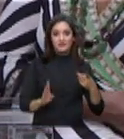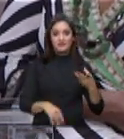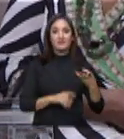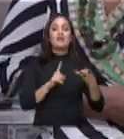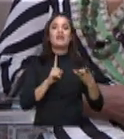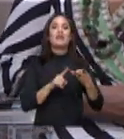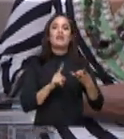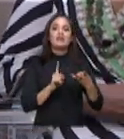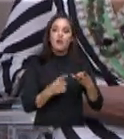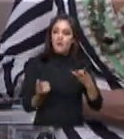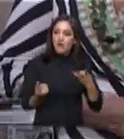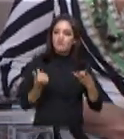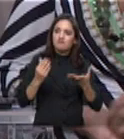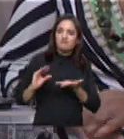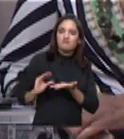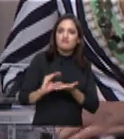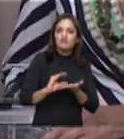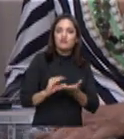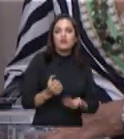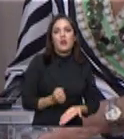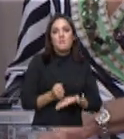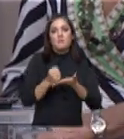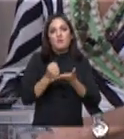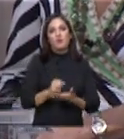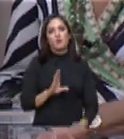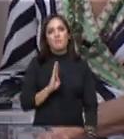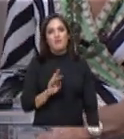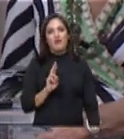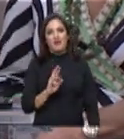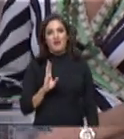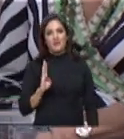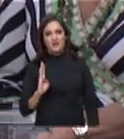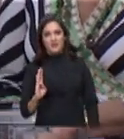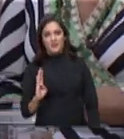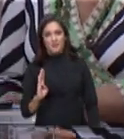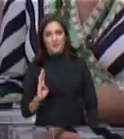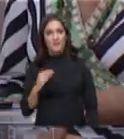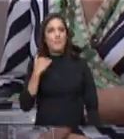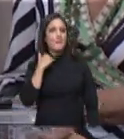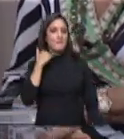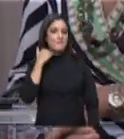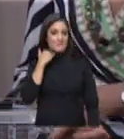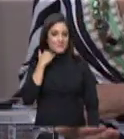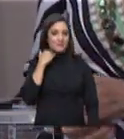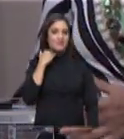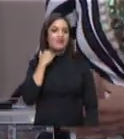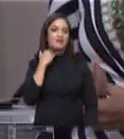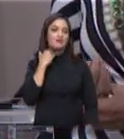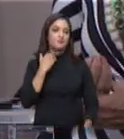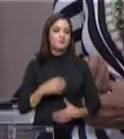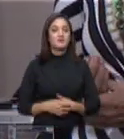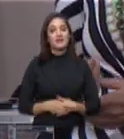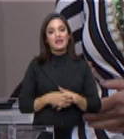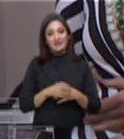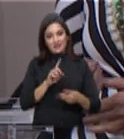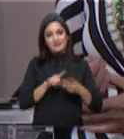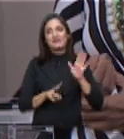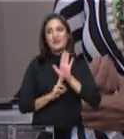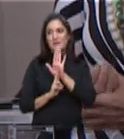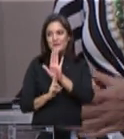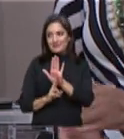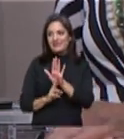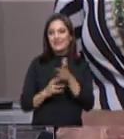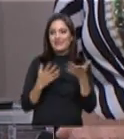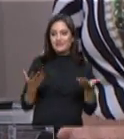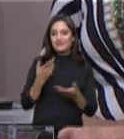e o auxílio financeiro institucional do Banco Regional de Brasília, cujos representantes, mais uma vez, eu estendo os